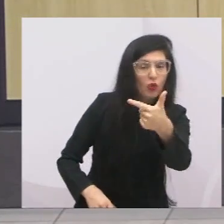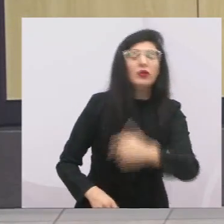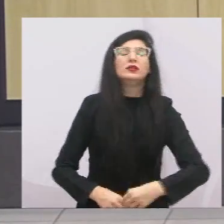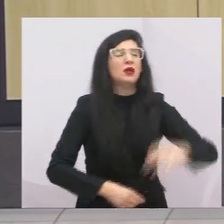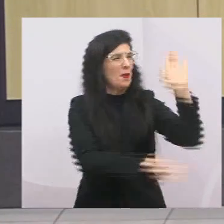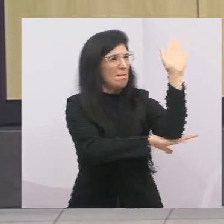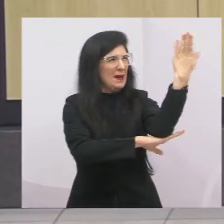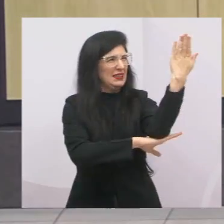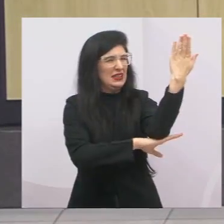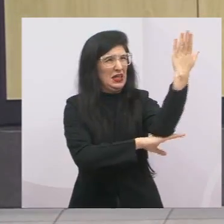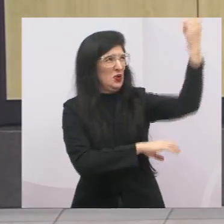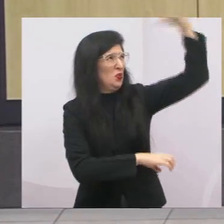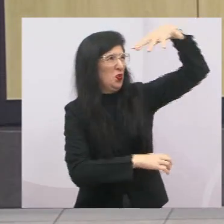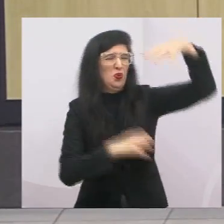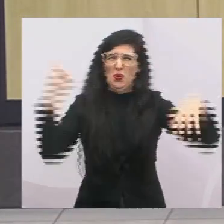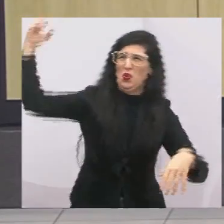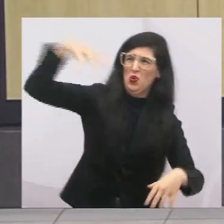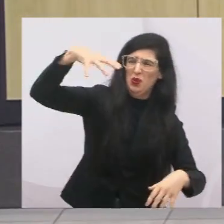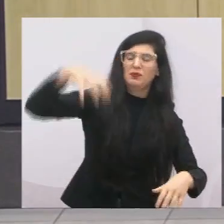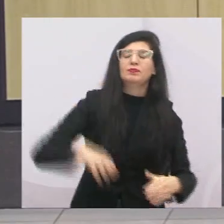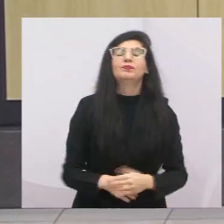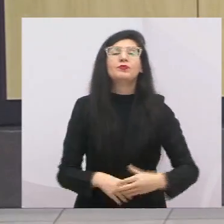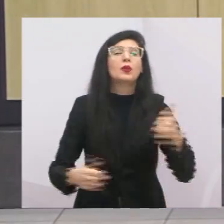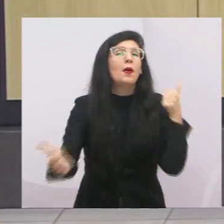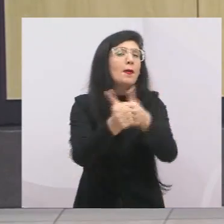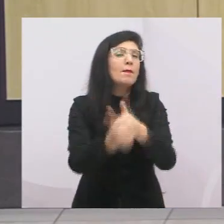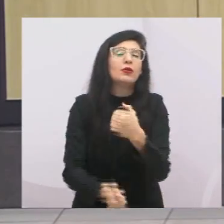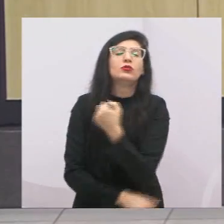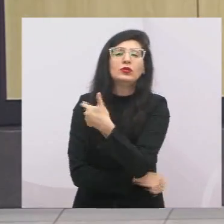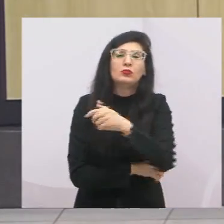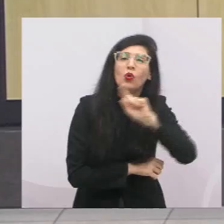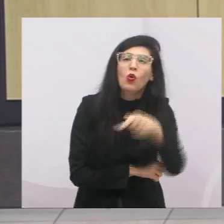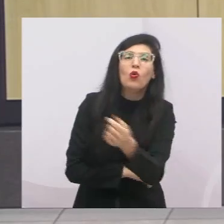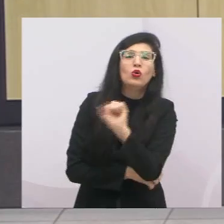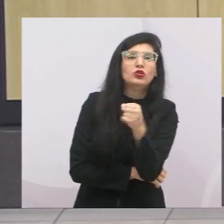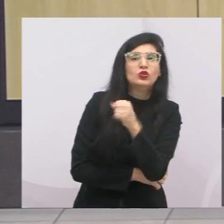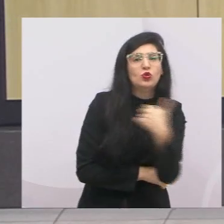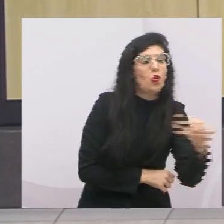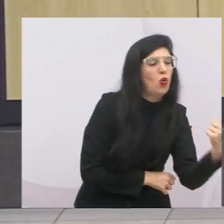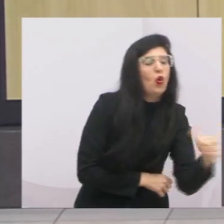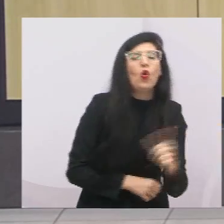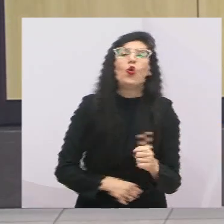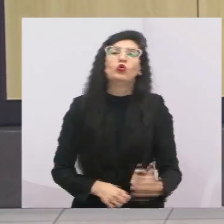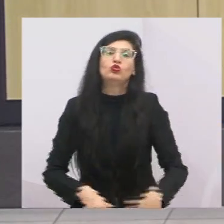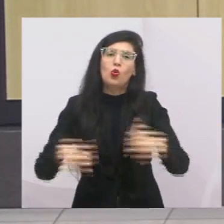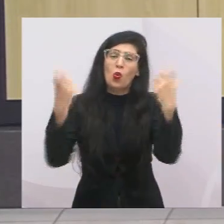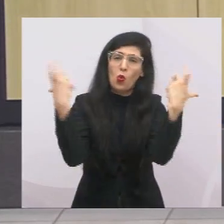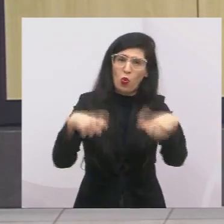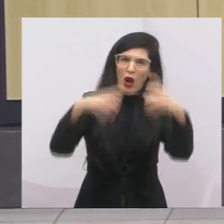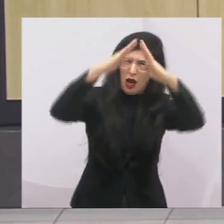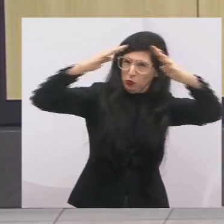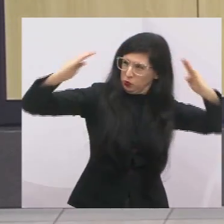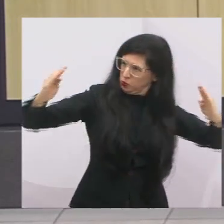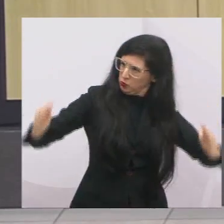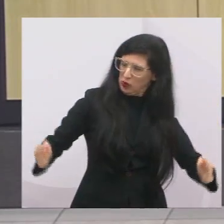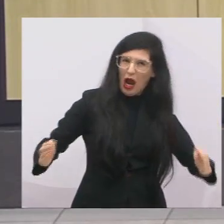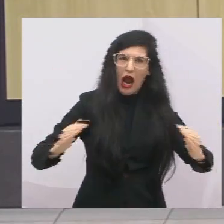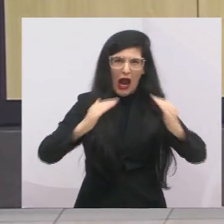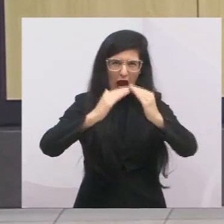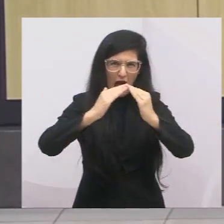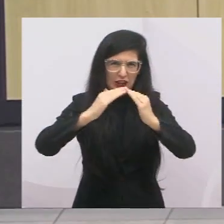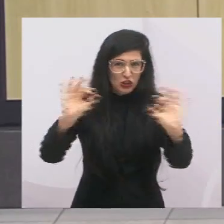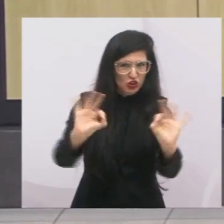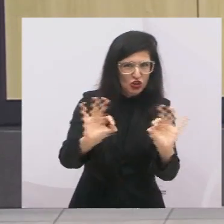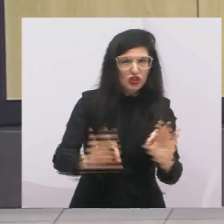na estrada do Lambari, próximo ao número 2811, no condomínio Lagoinha, em Jacareí. Autoria, vereador Valmir Parque, do Meia